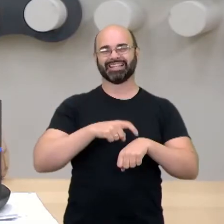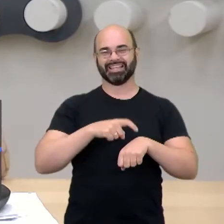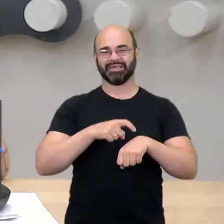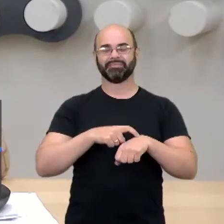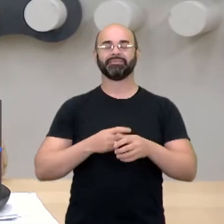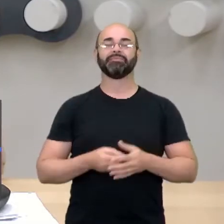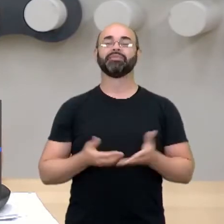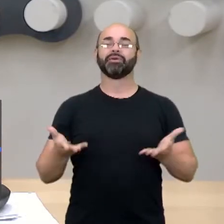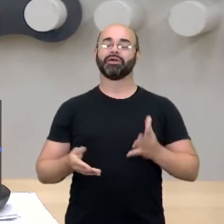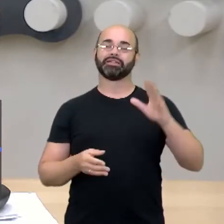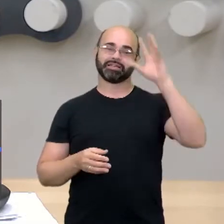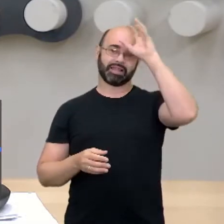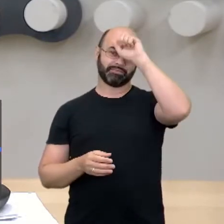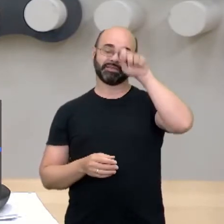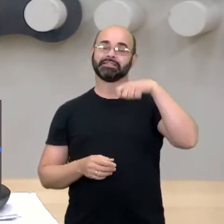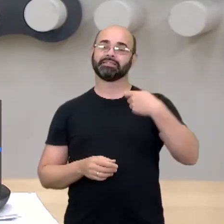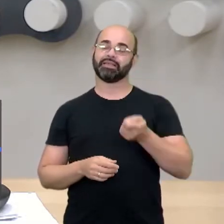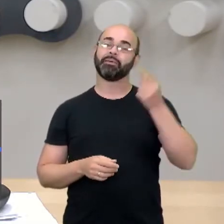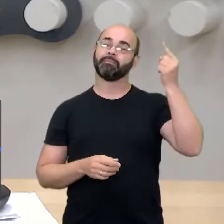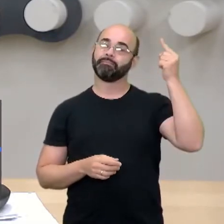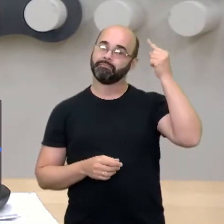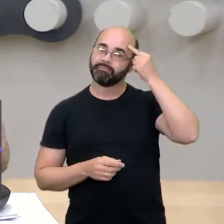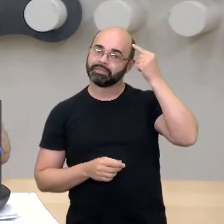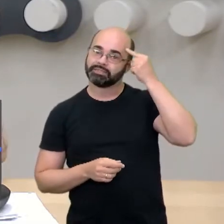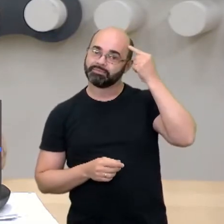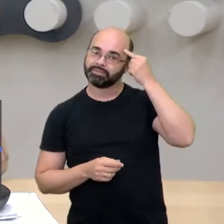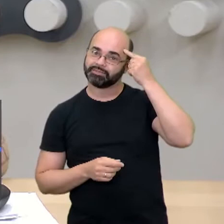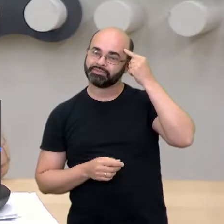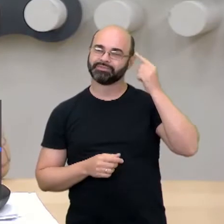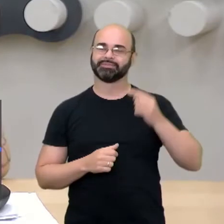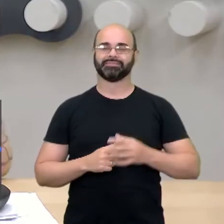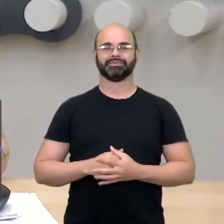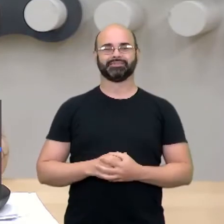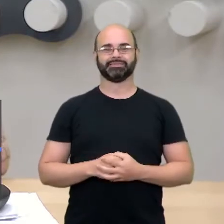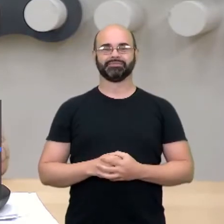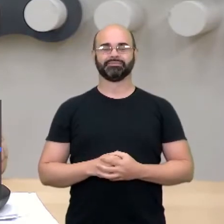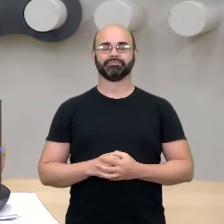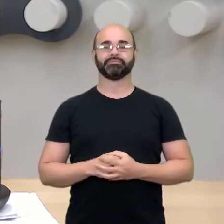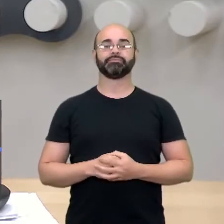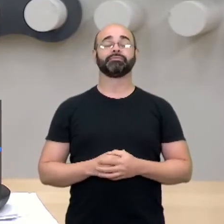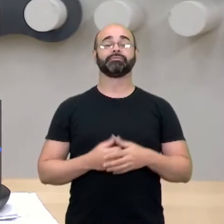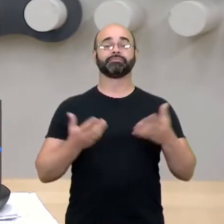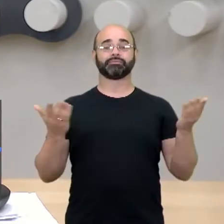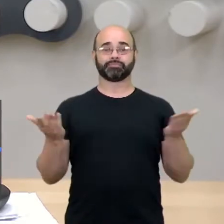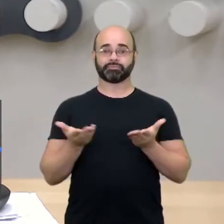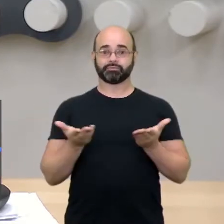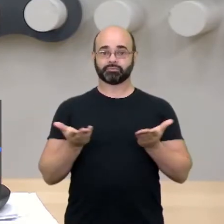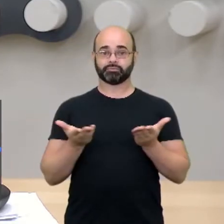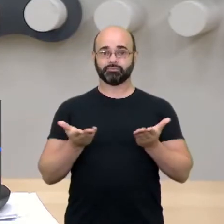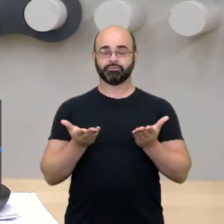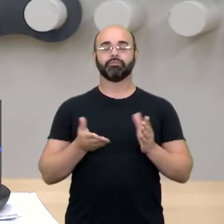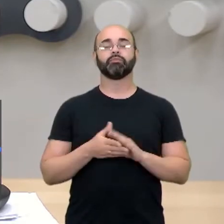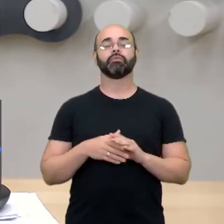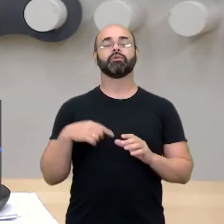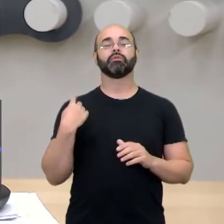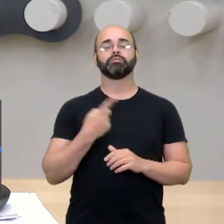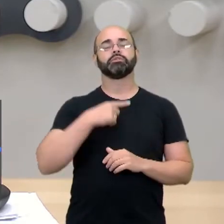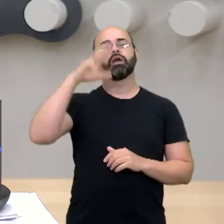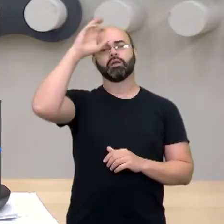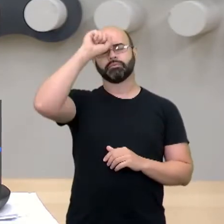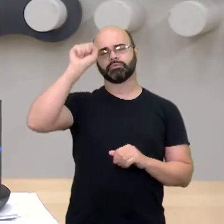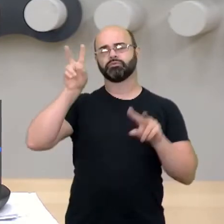componente a gente aprendeu então o termo pensamento e a gente vai de fato hoje falar bastante sobre